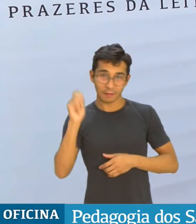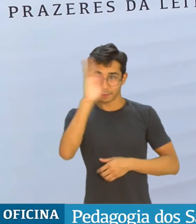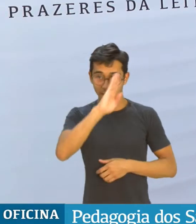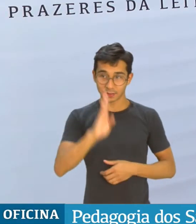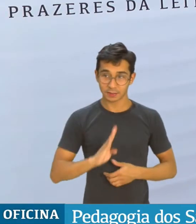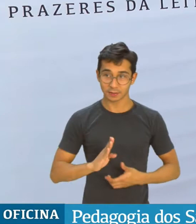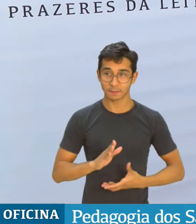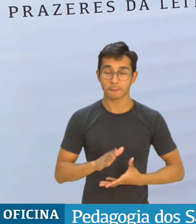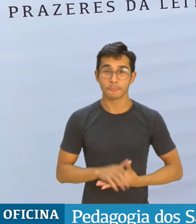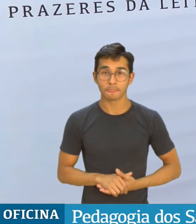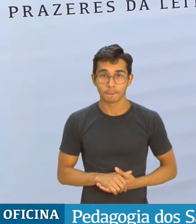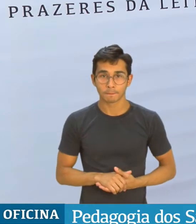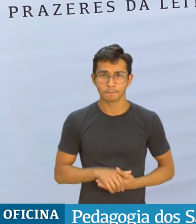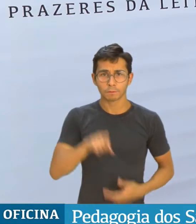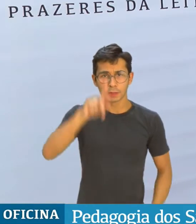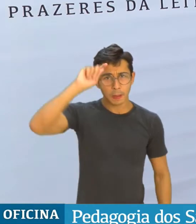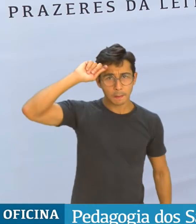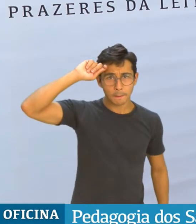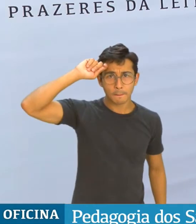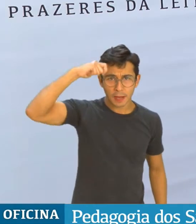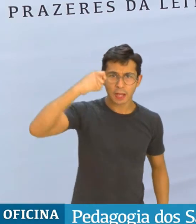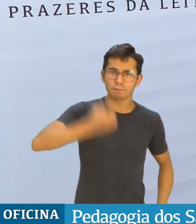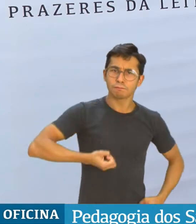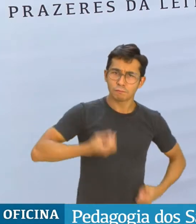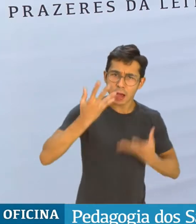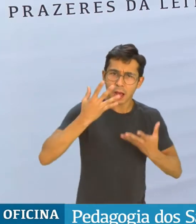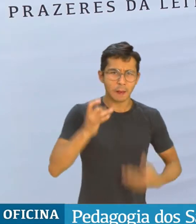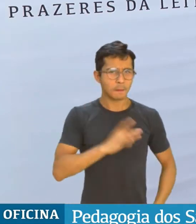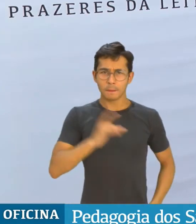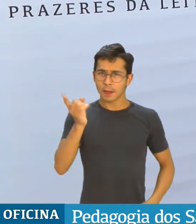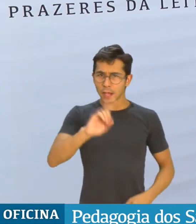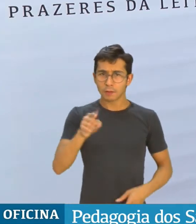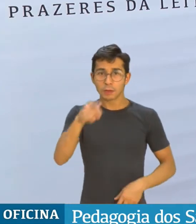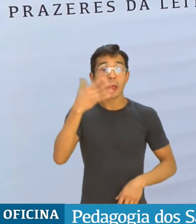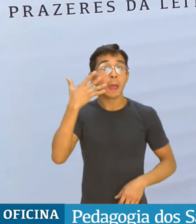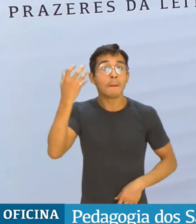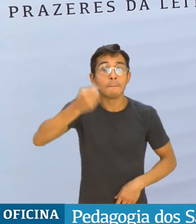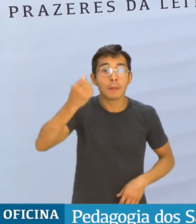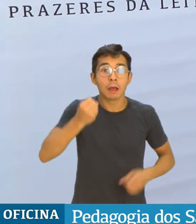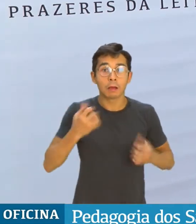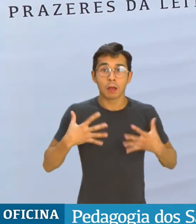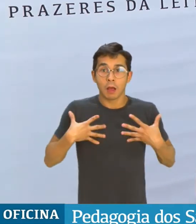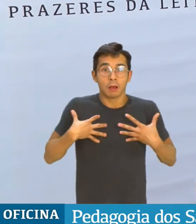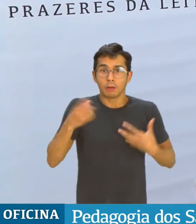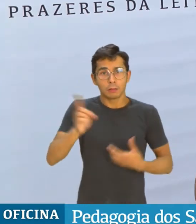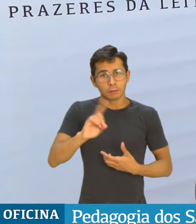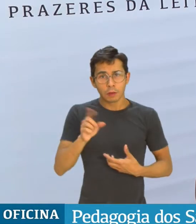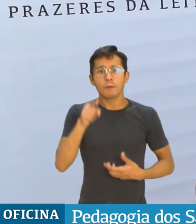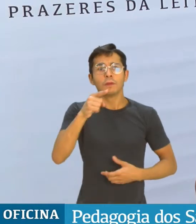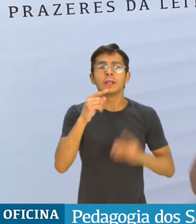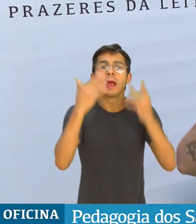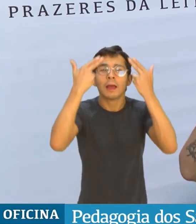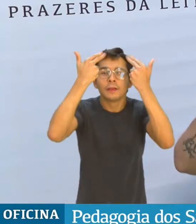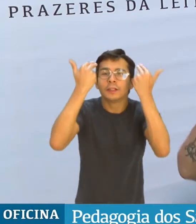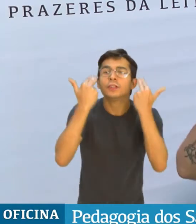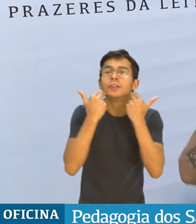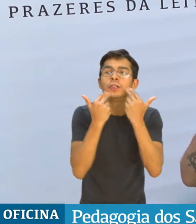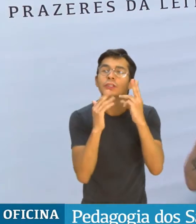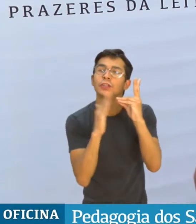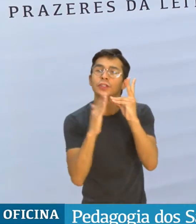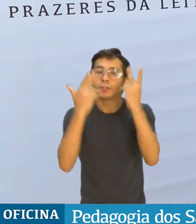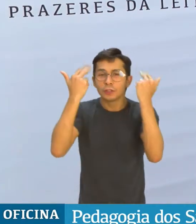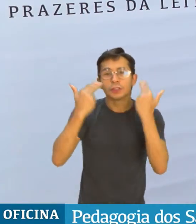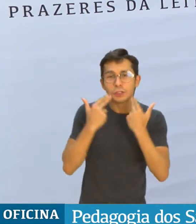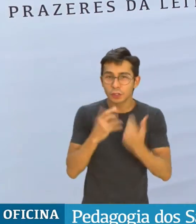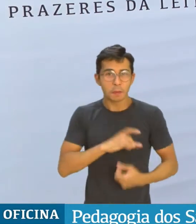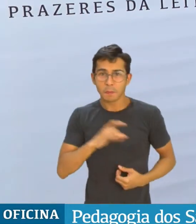Não tenha medo em dizer que tu é preto. Não tenha espanto em dizer que tu é branco. Não seja omisso em dizer que tu é índio. E nos tambores